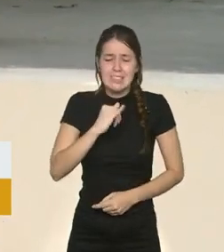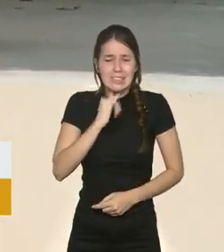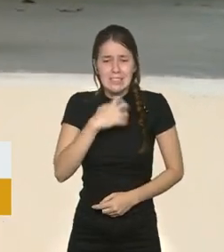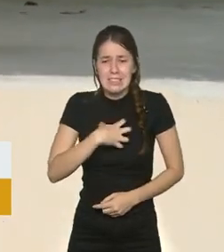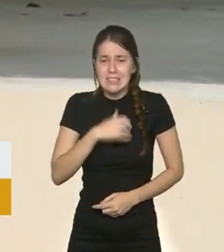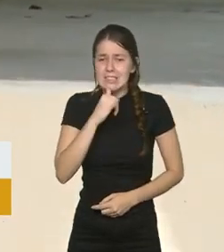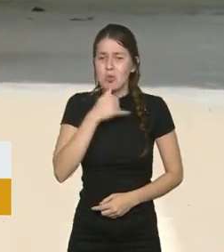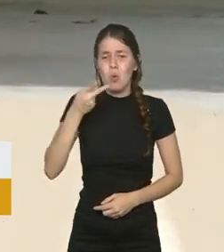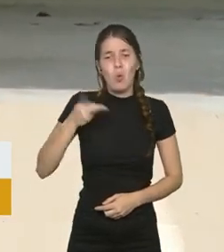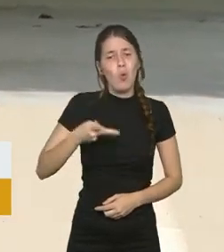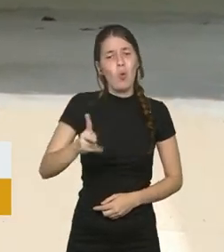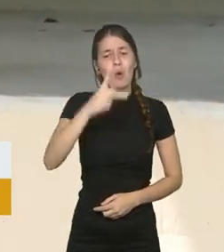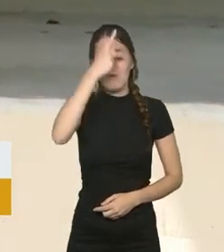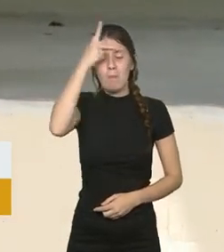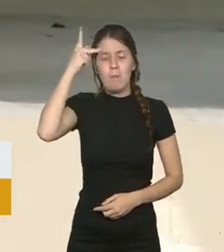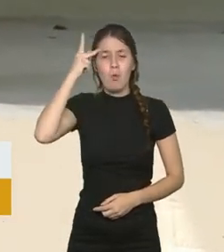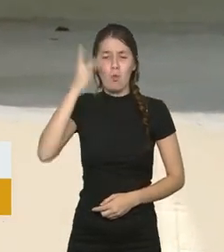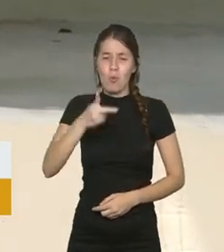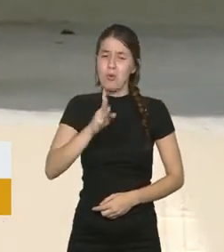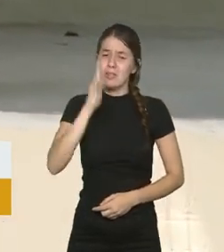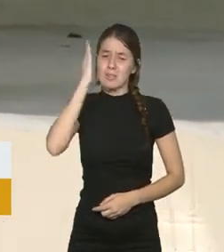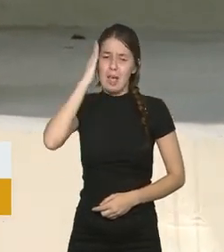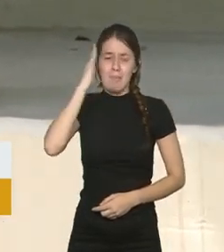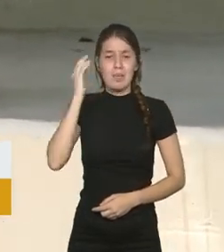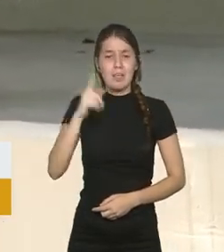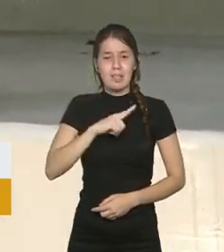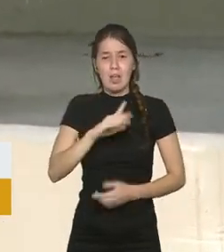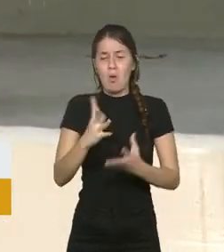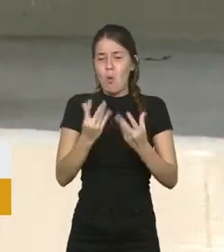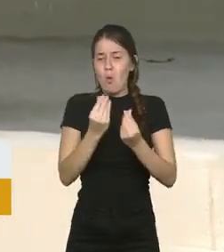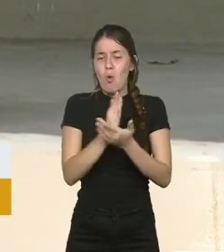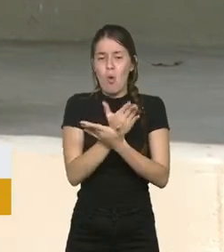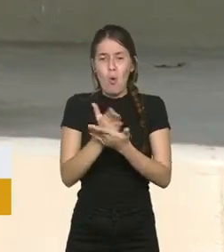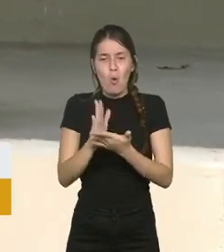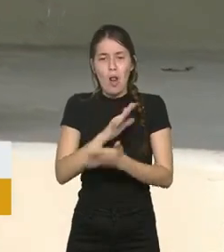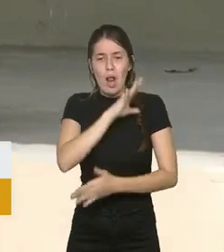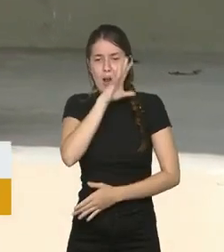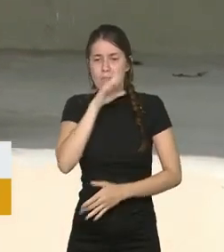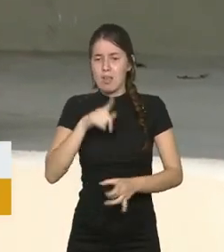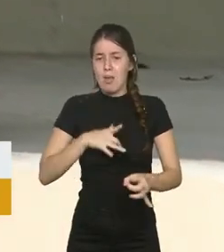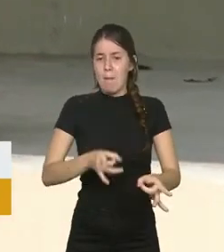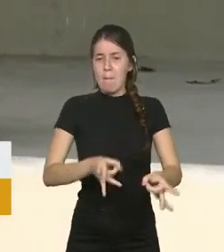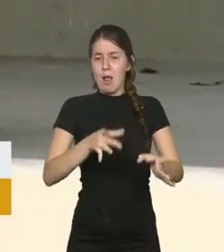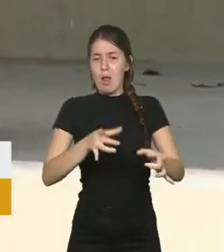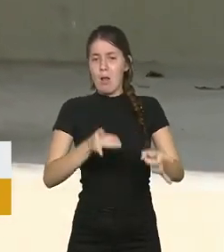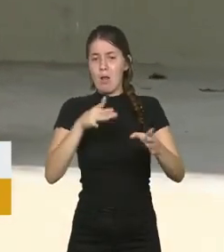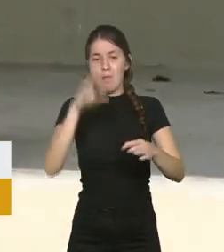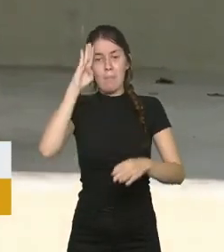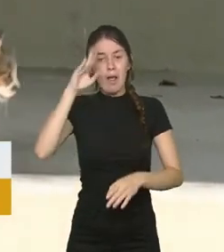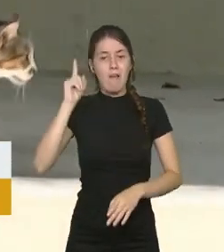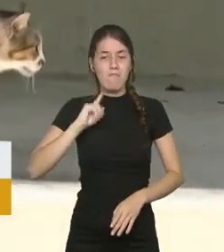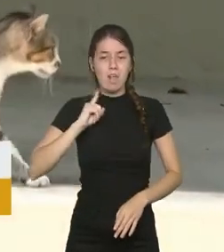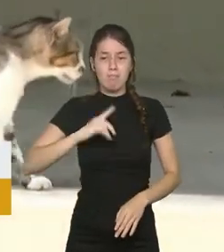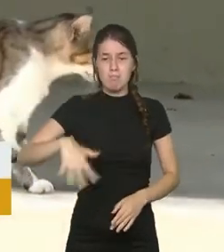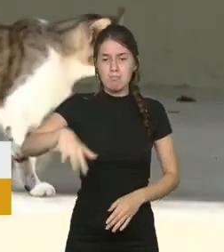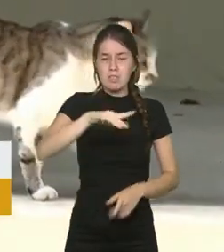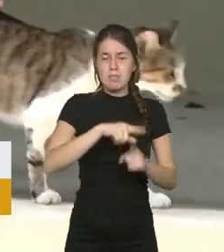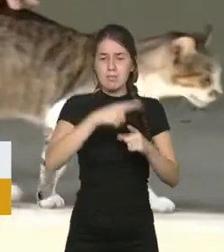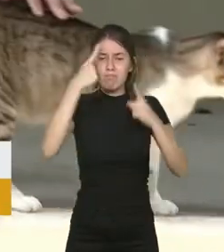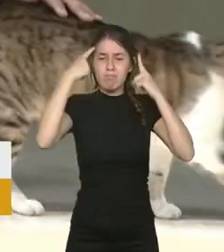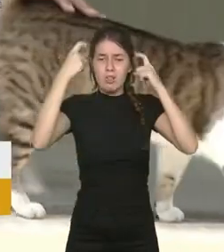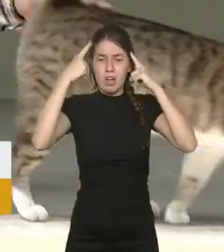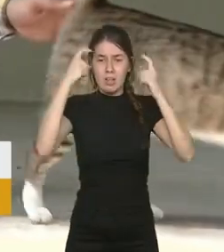uma realidade que Os protetores de animais conhecem bem muitos bichos ainda são abandonados Aqui no aterro do Flamengo e expostos a todo tipo de violência